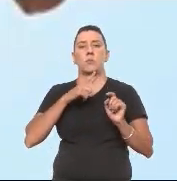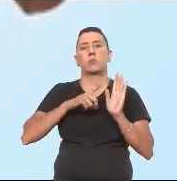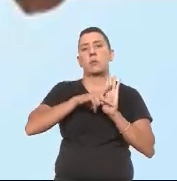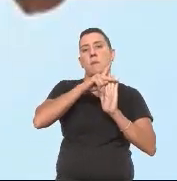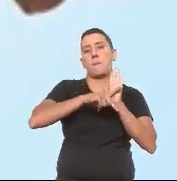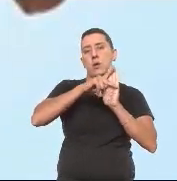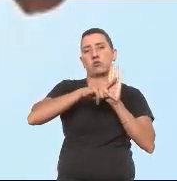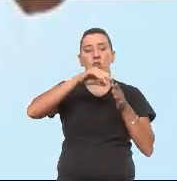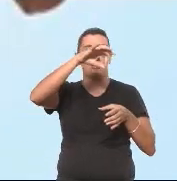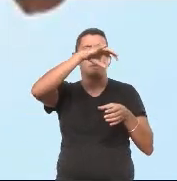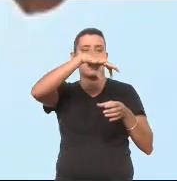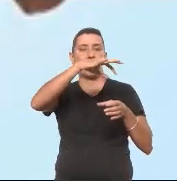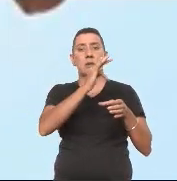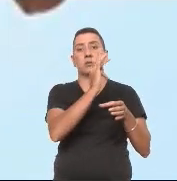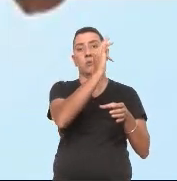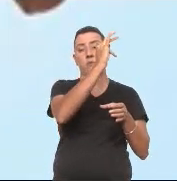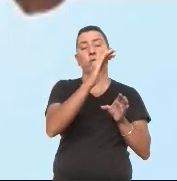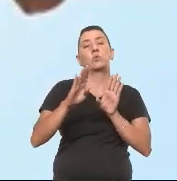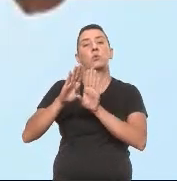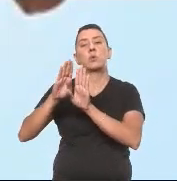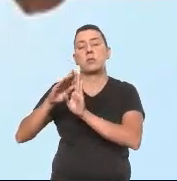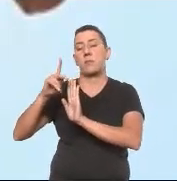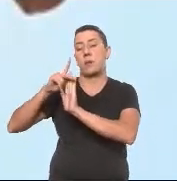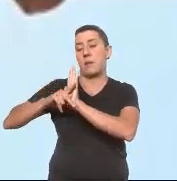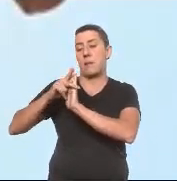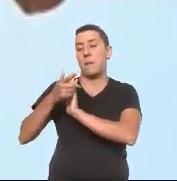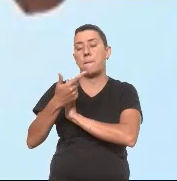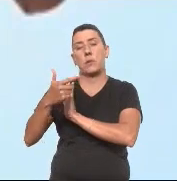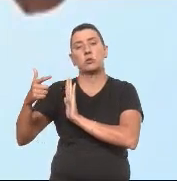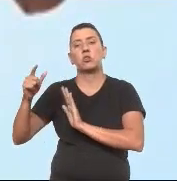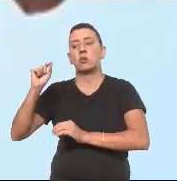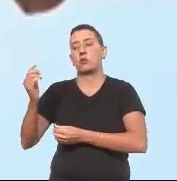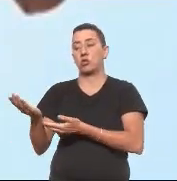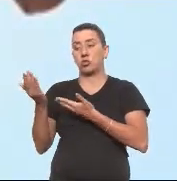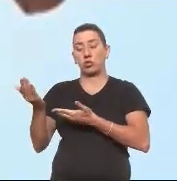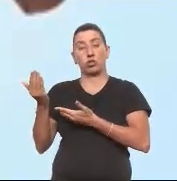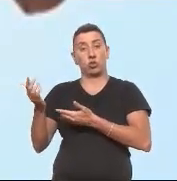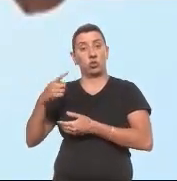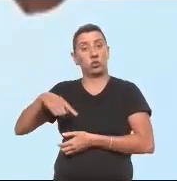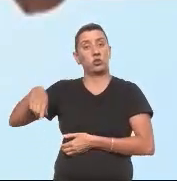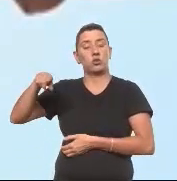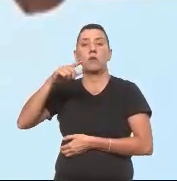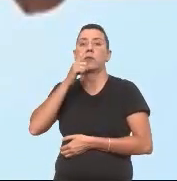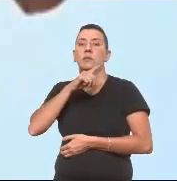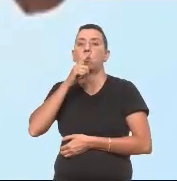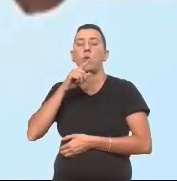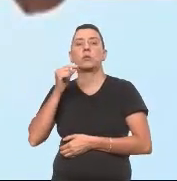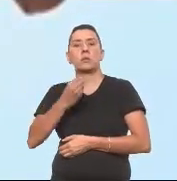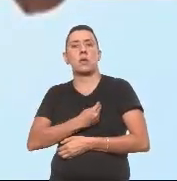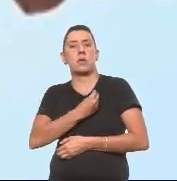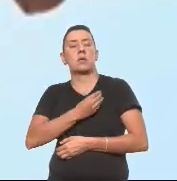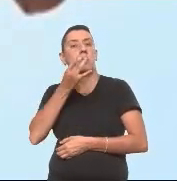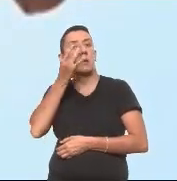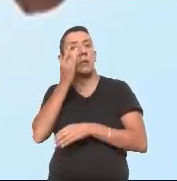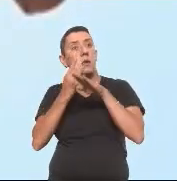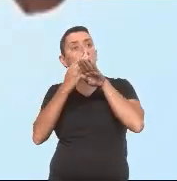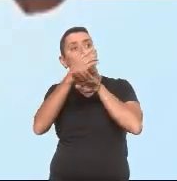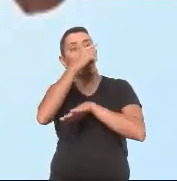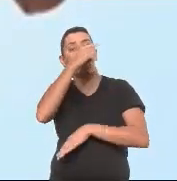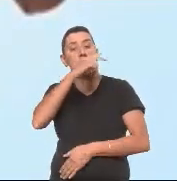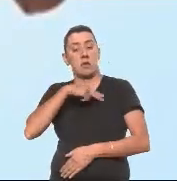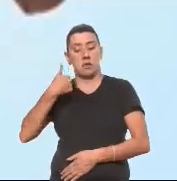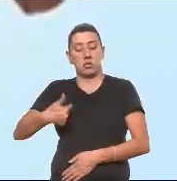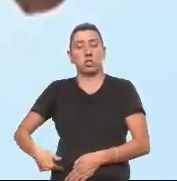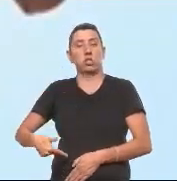e competição de Ti em que jovens brasileiros participam de treinamentos na sede da Rual em na China com talentos de